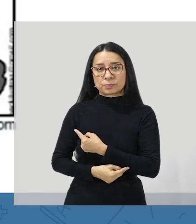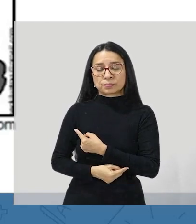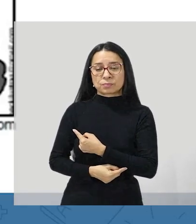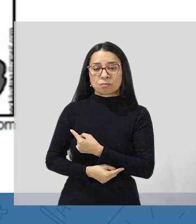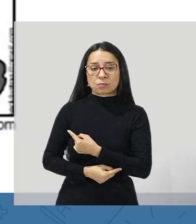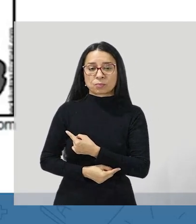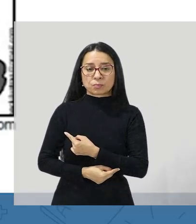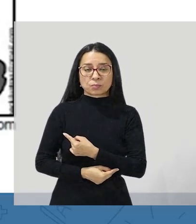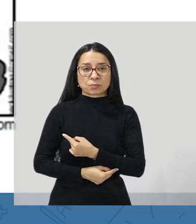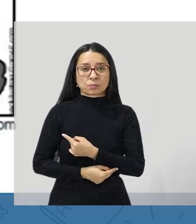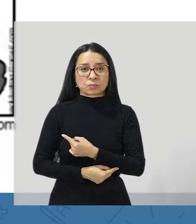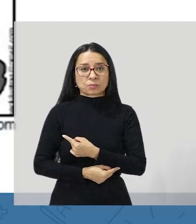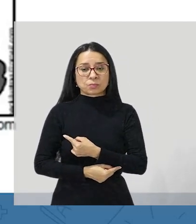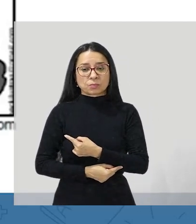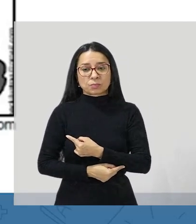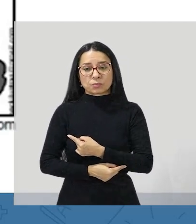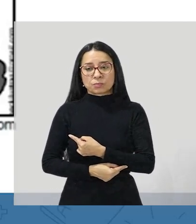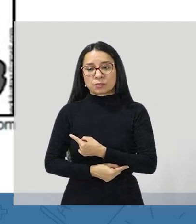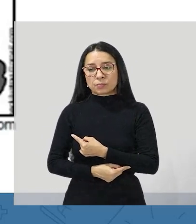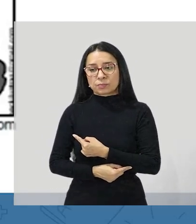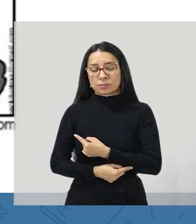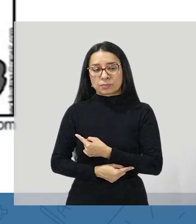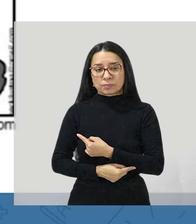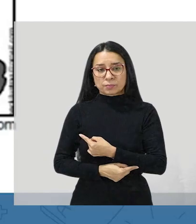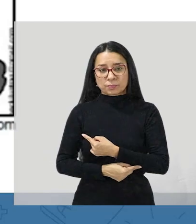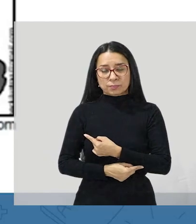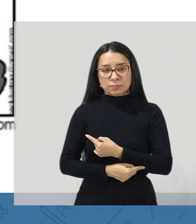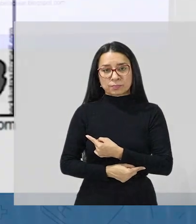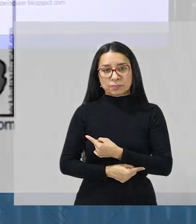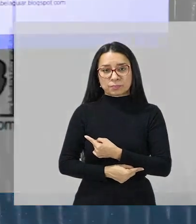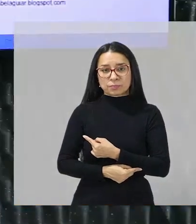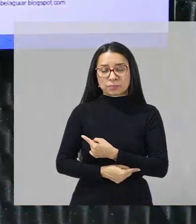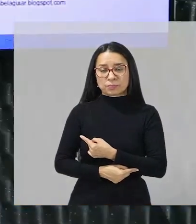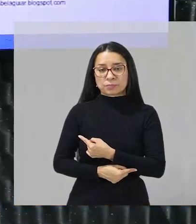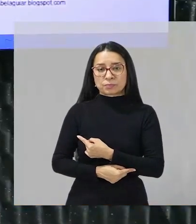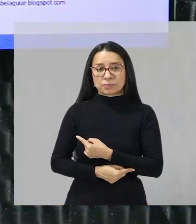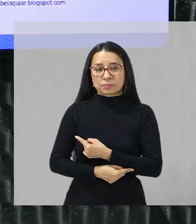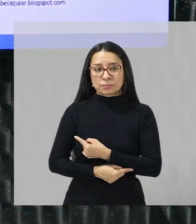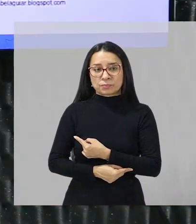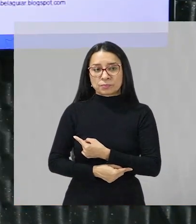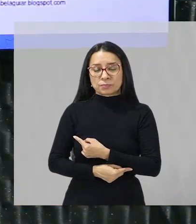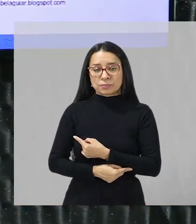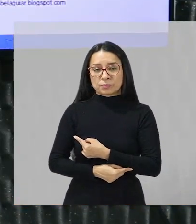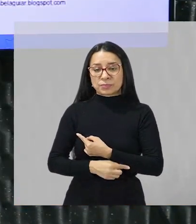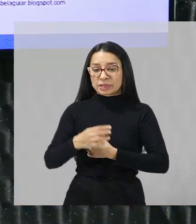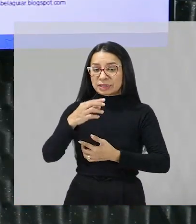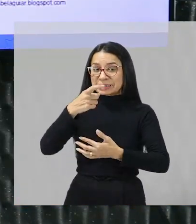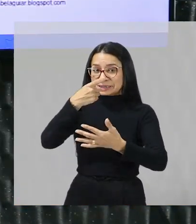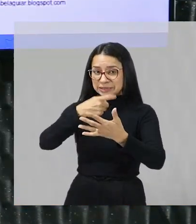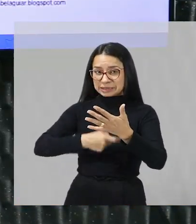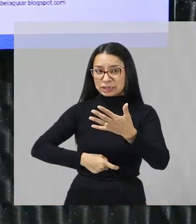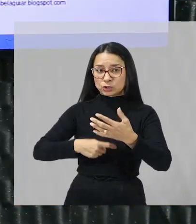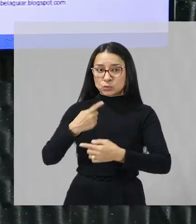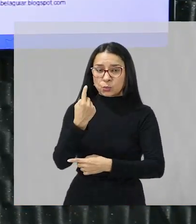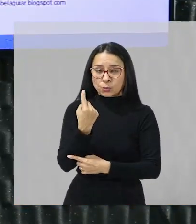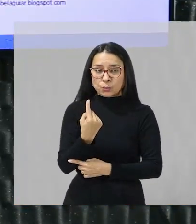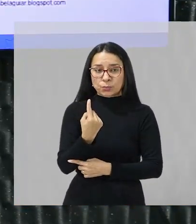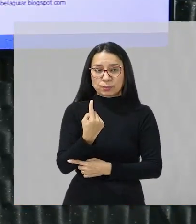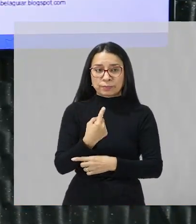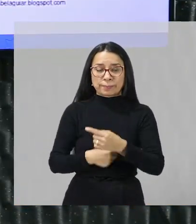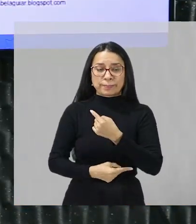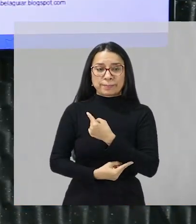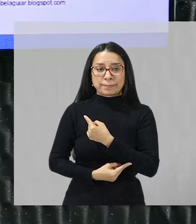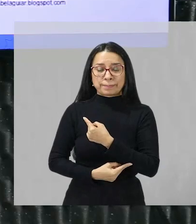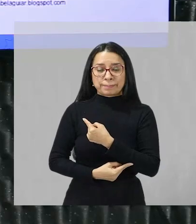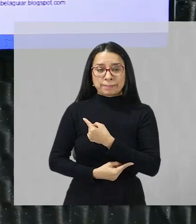saber como que responde direitinho isso aí. Primeira coisa, você vai logo perceber se no começo da questão tem um tema. Se tiver, tranquilo.